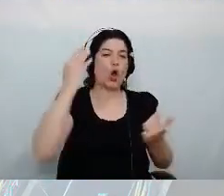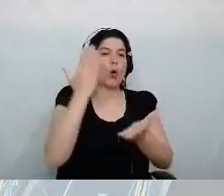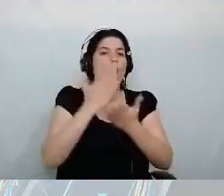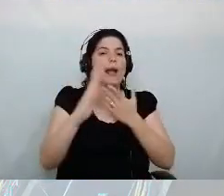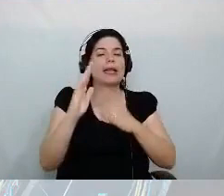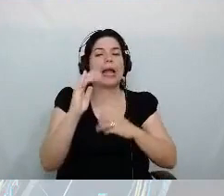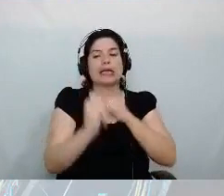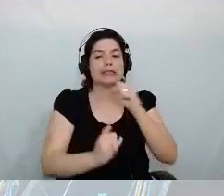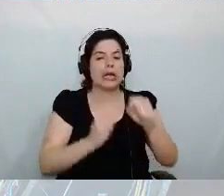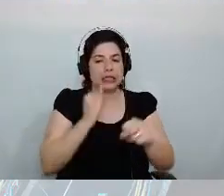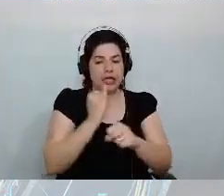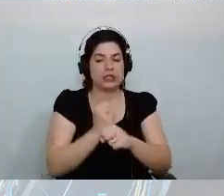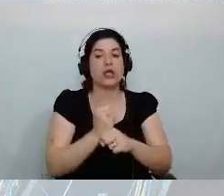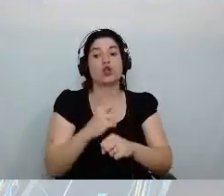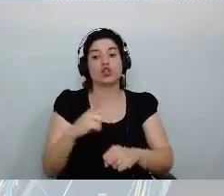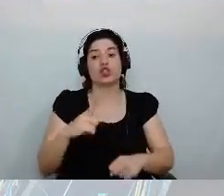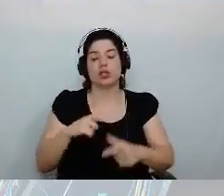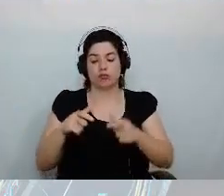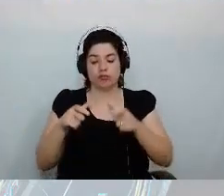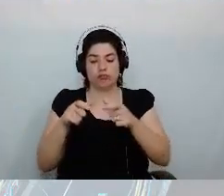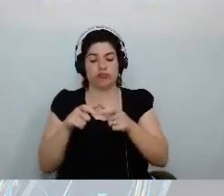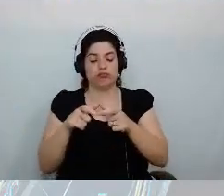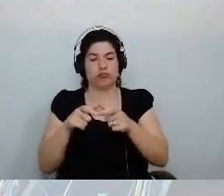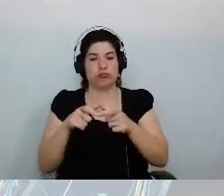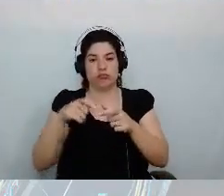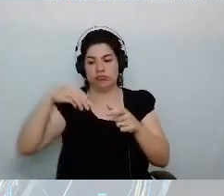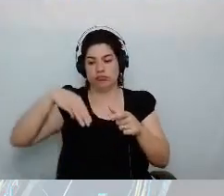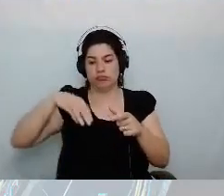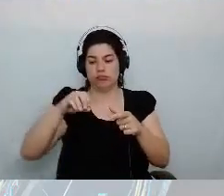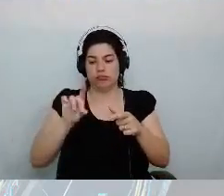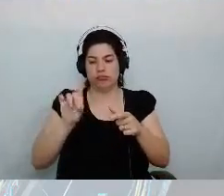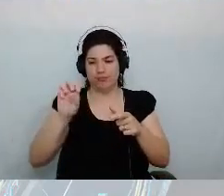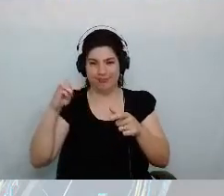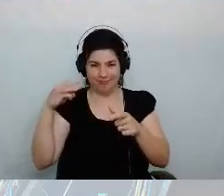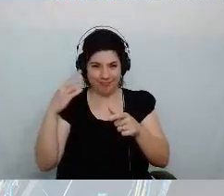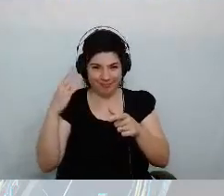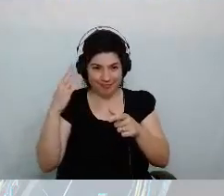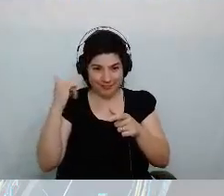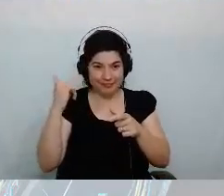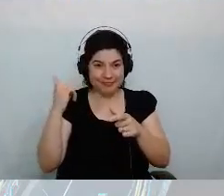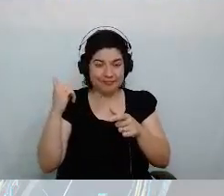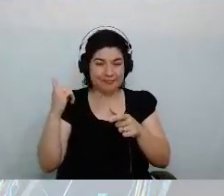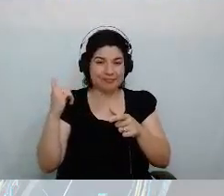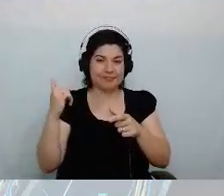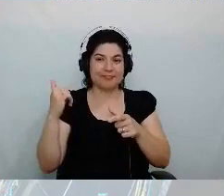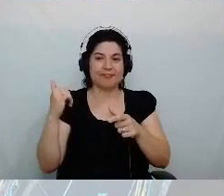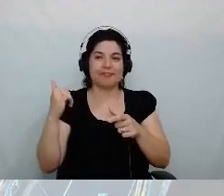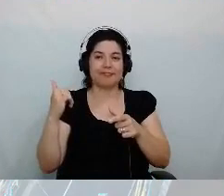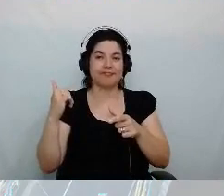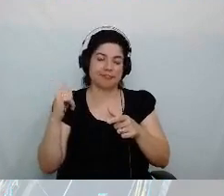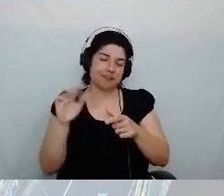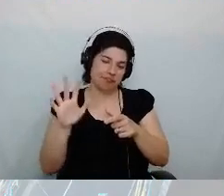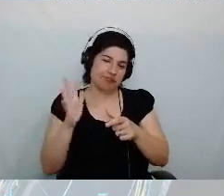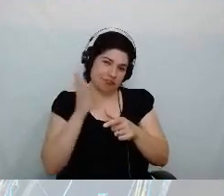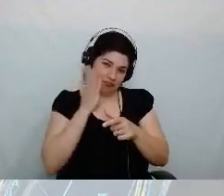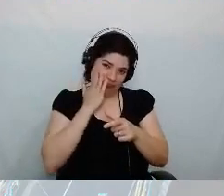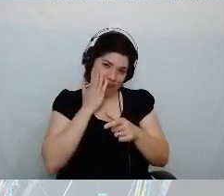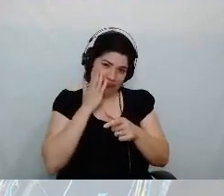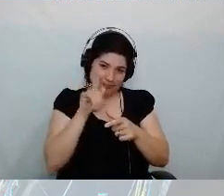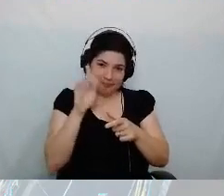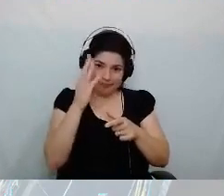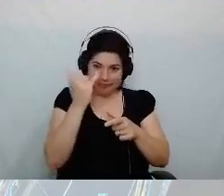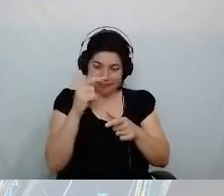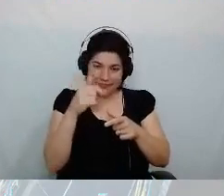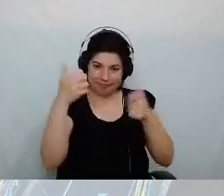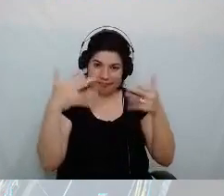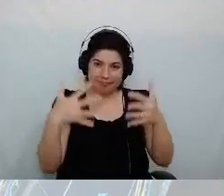tinha um modem. Fax modem? Internet? Quem sabe do que eu estou falando? Só para garantir. Eu